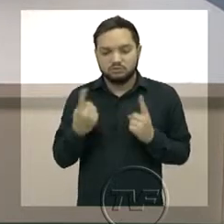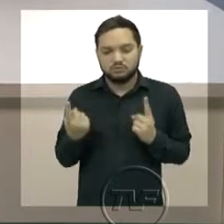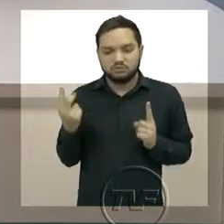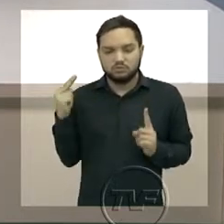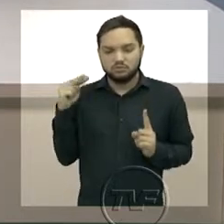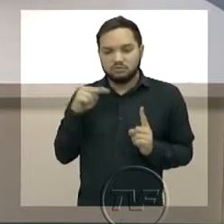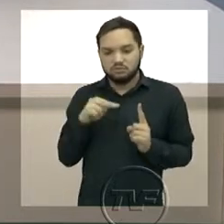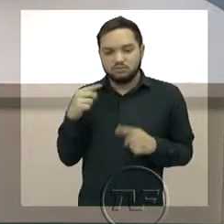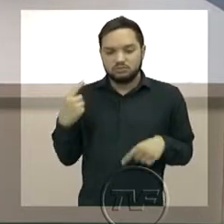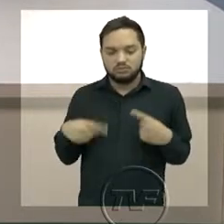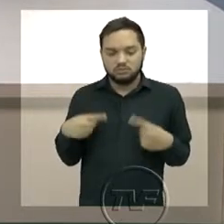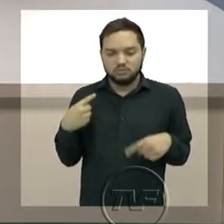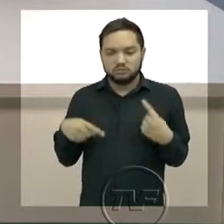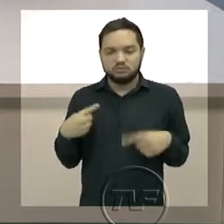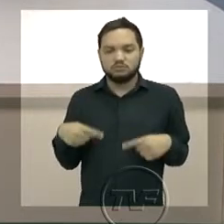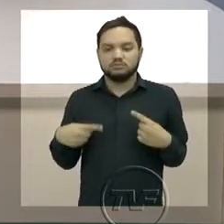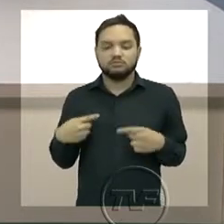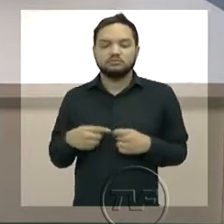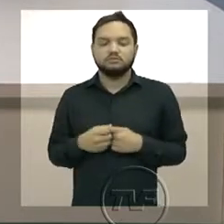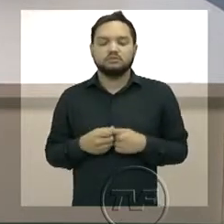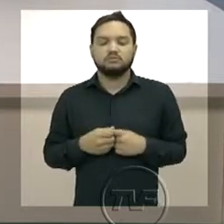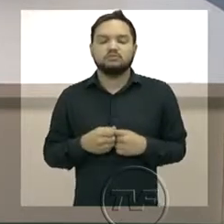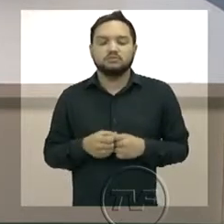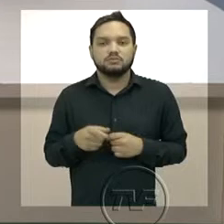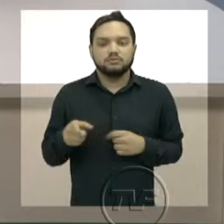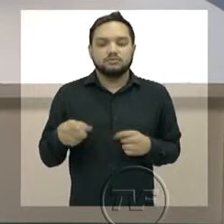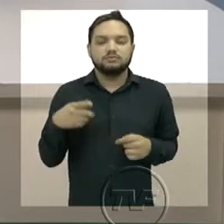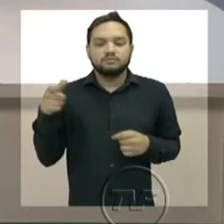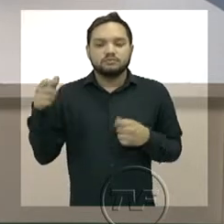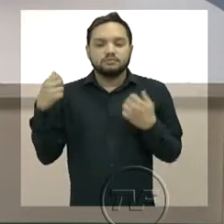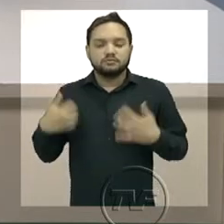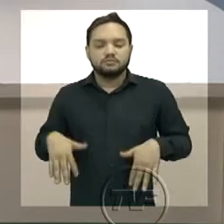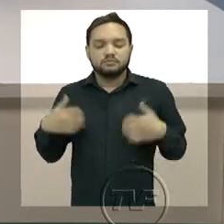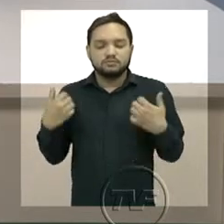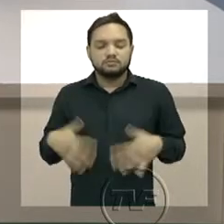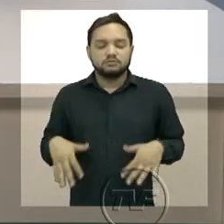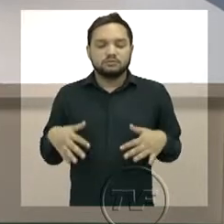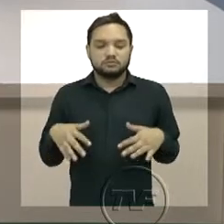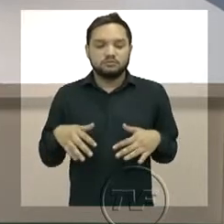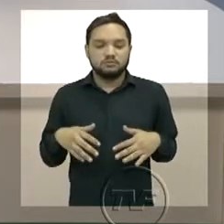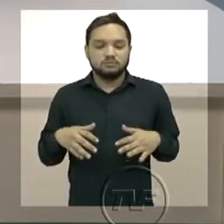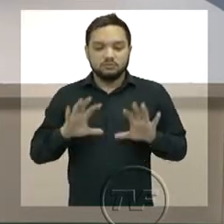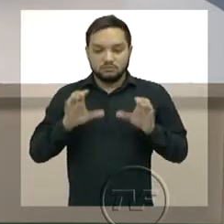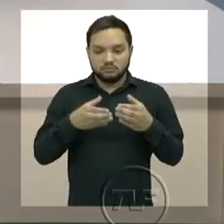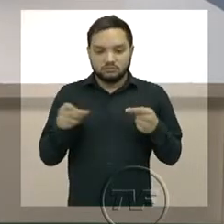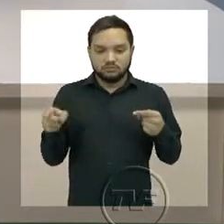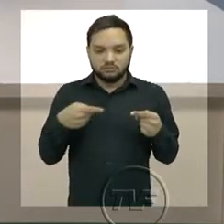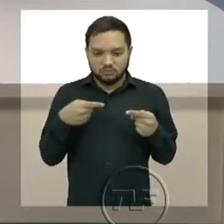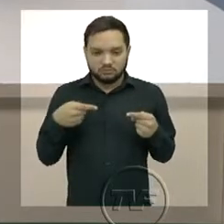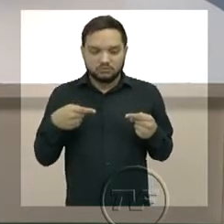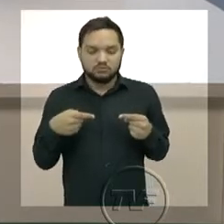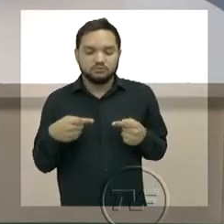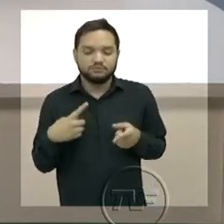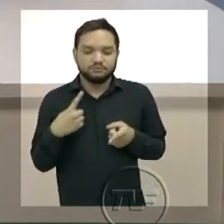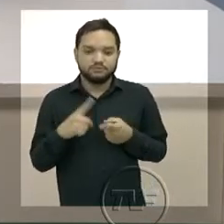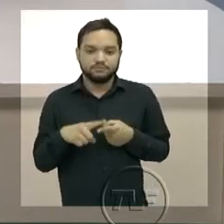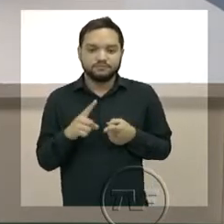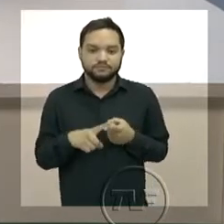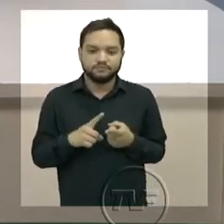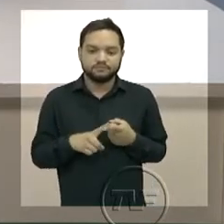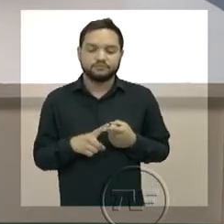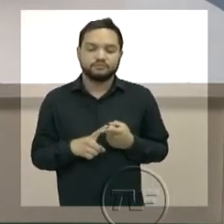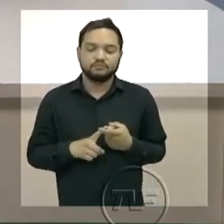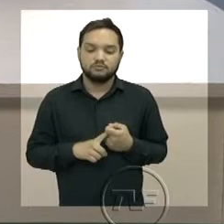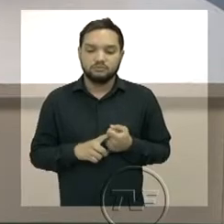vista político, Luiz Cláudio Ferreira Barbosa, você falava sobre a organização da oposição, a situação ainda